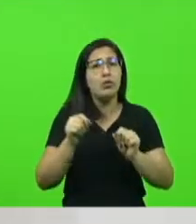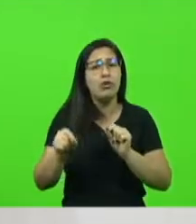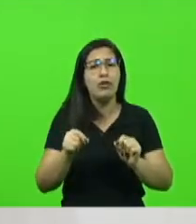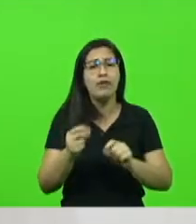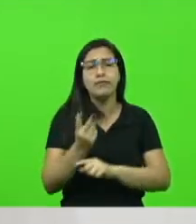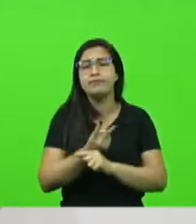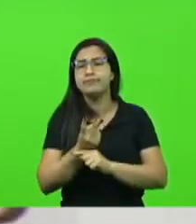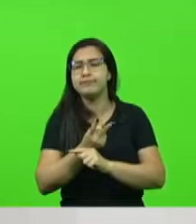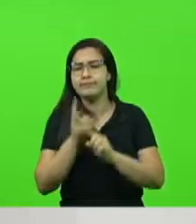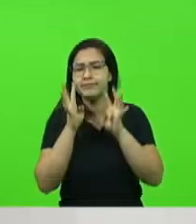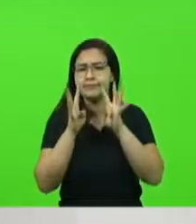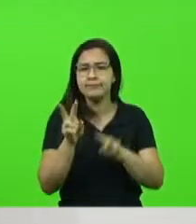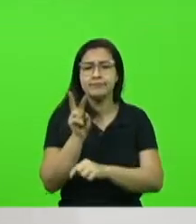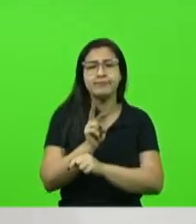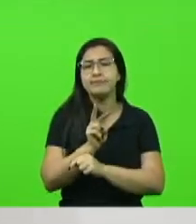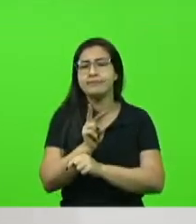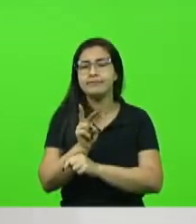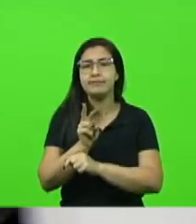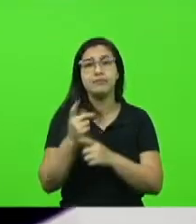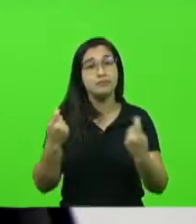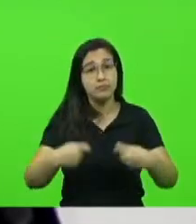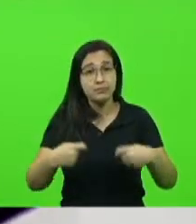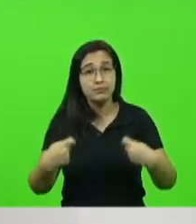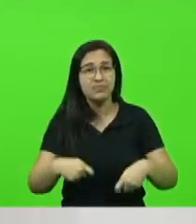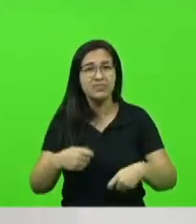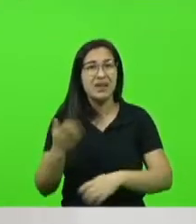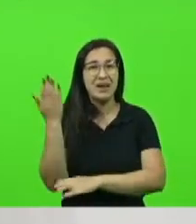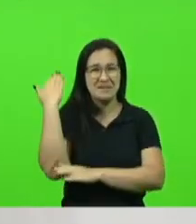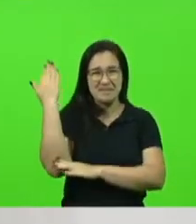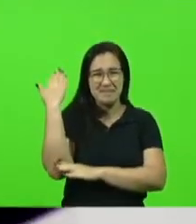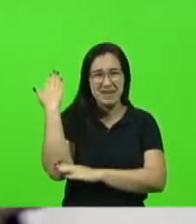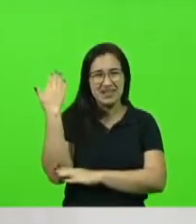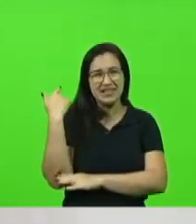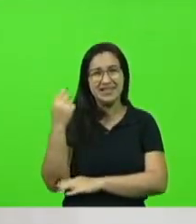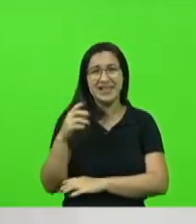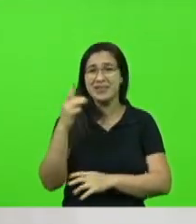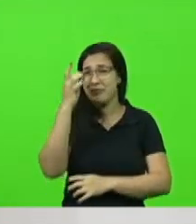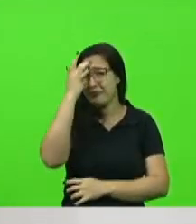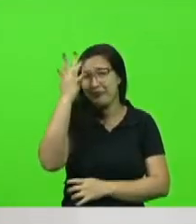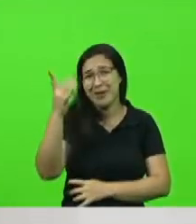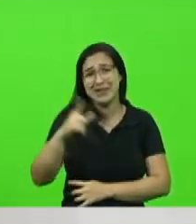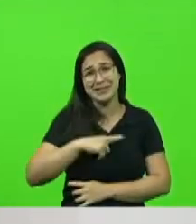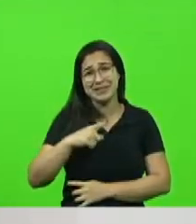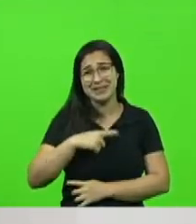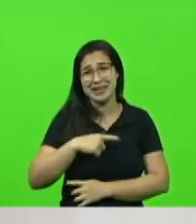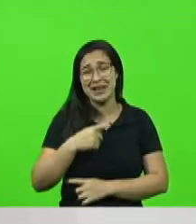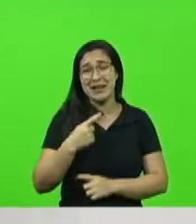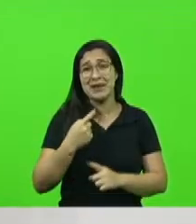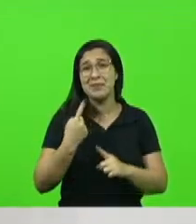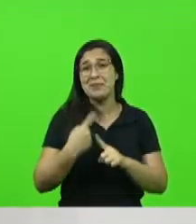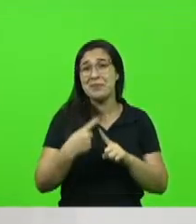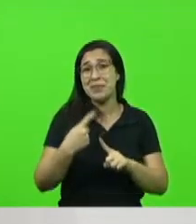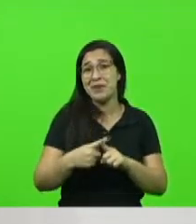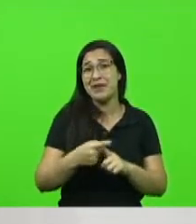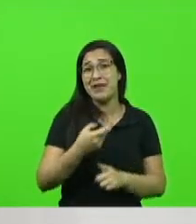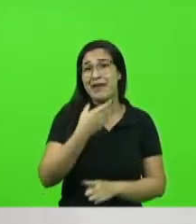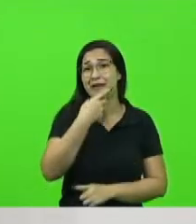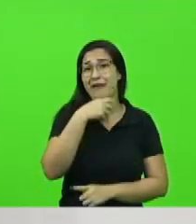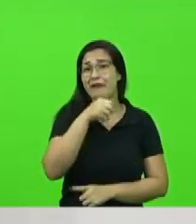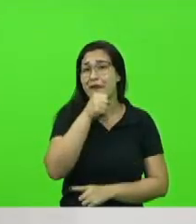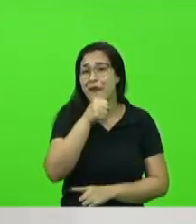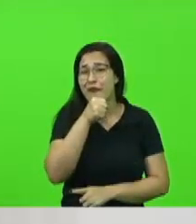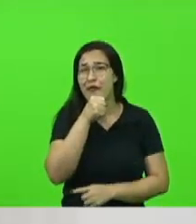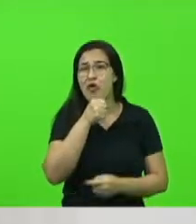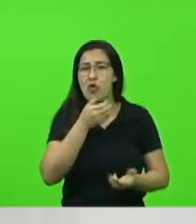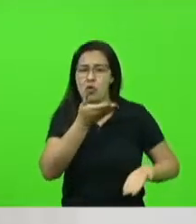Antigamente era mais fácil, normalmente era a avó, o avô que cuidava quando a gente não estava, que acompanhava,